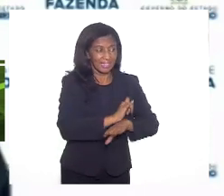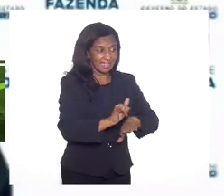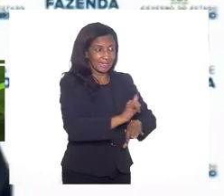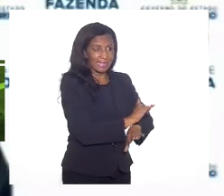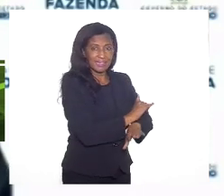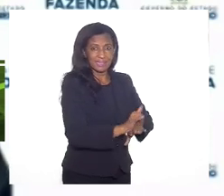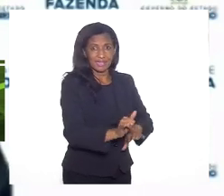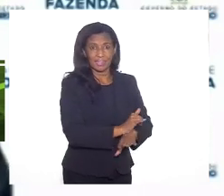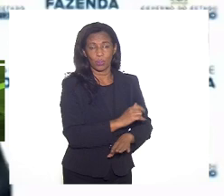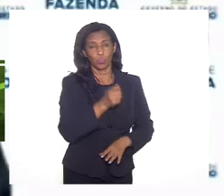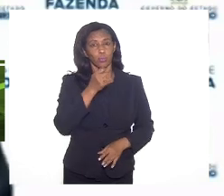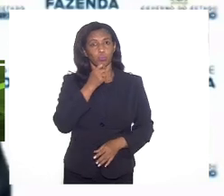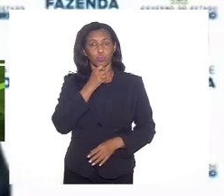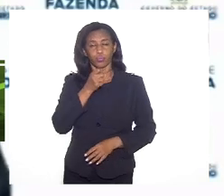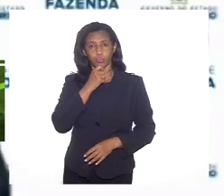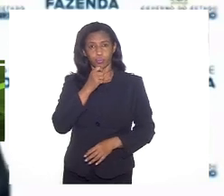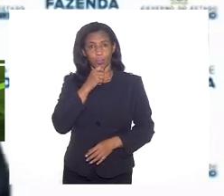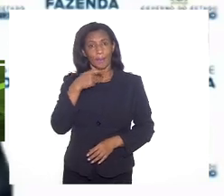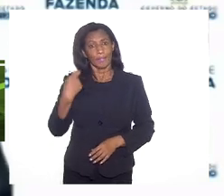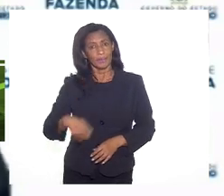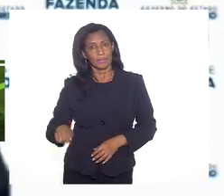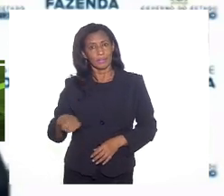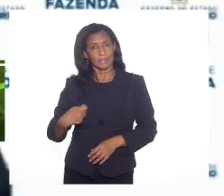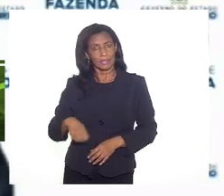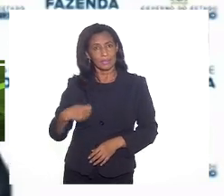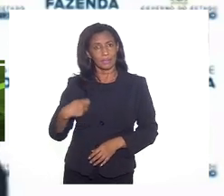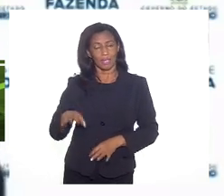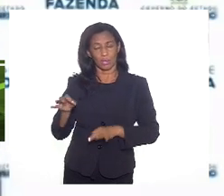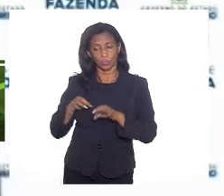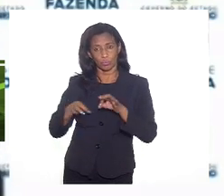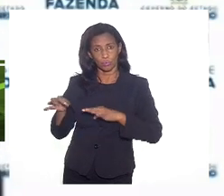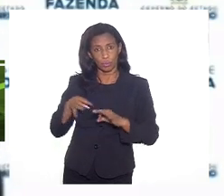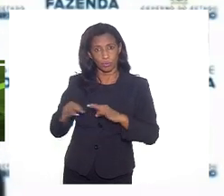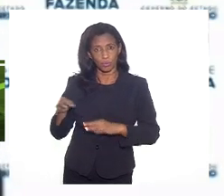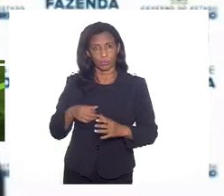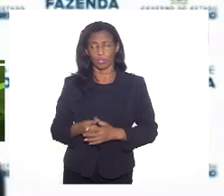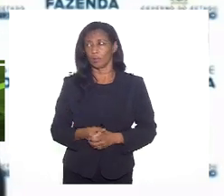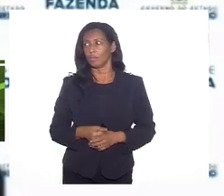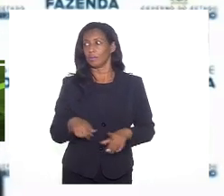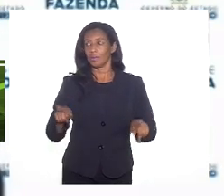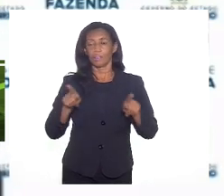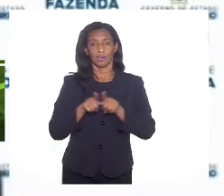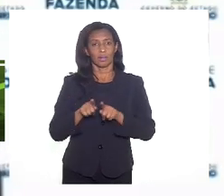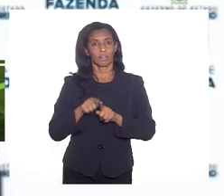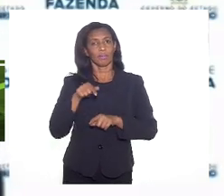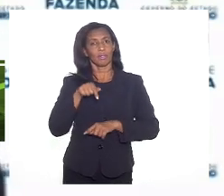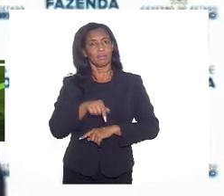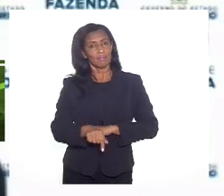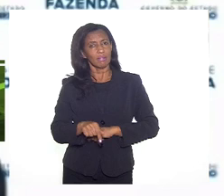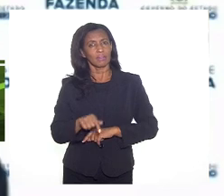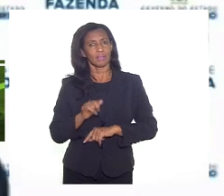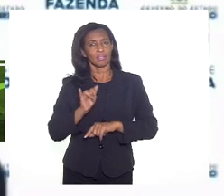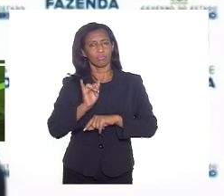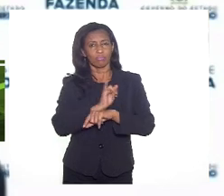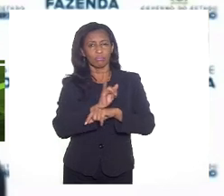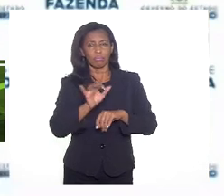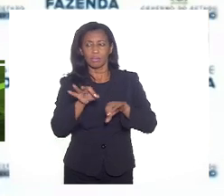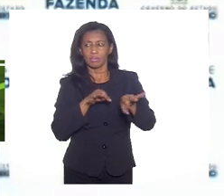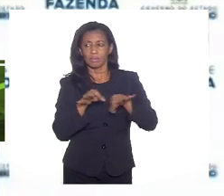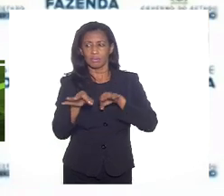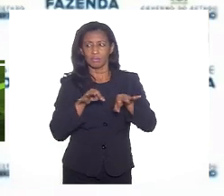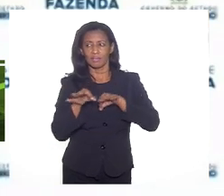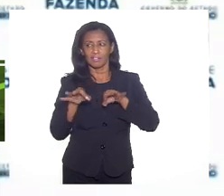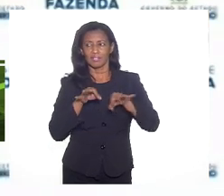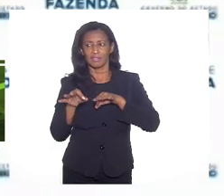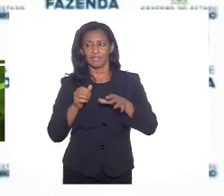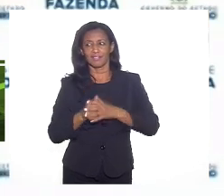conseguiremos fazer um plano que seja factível. E, obviamente, que nesse plano factível, pressupõe-se, se a gente está